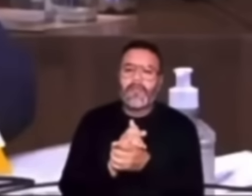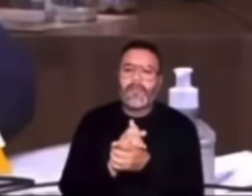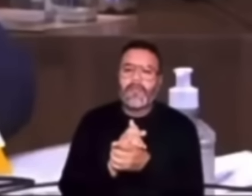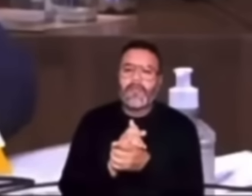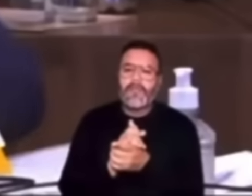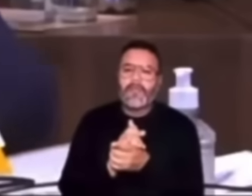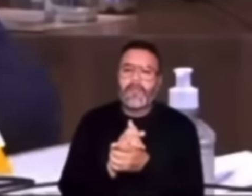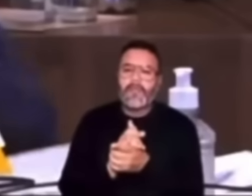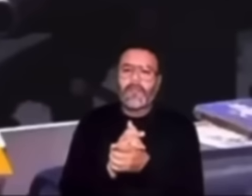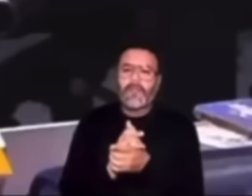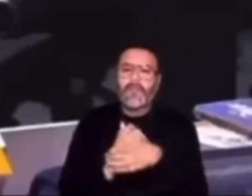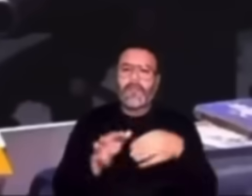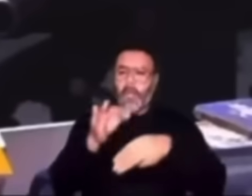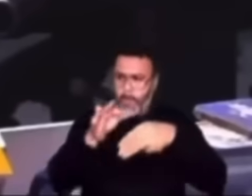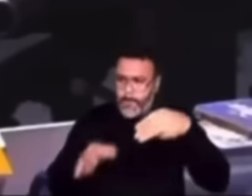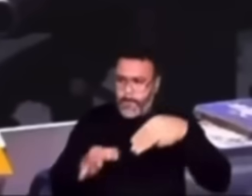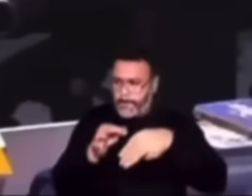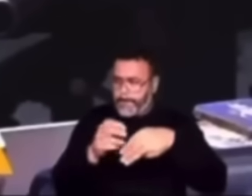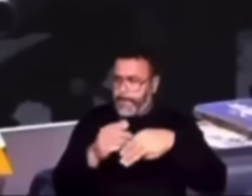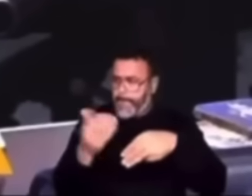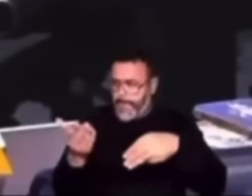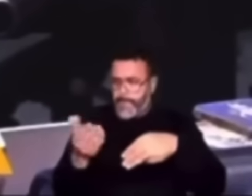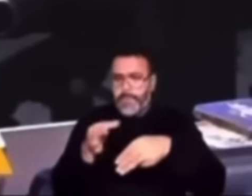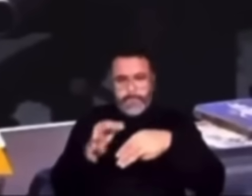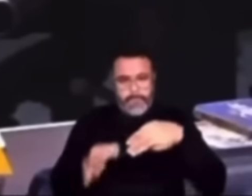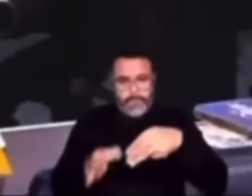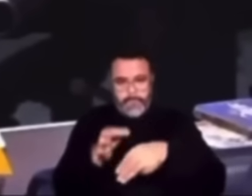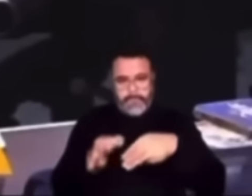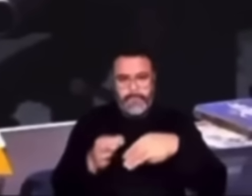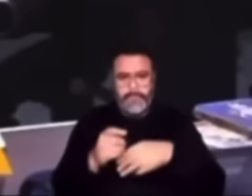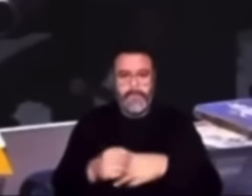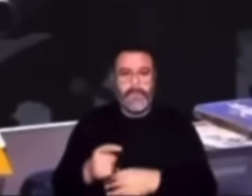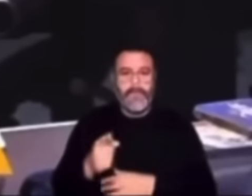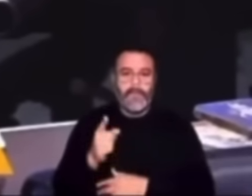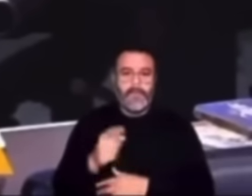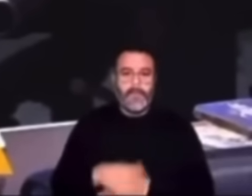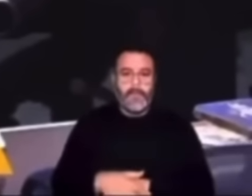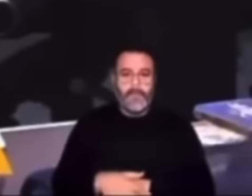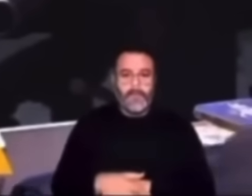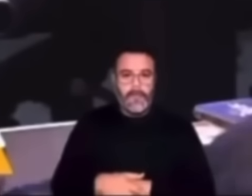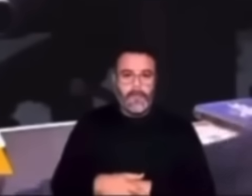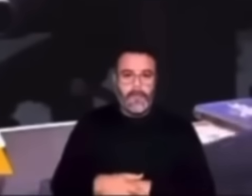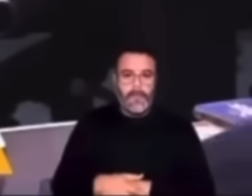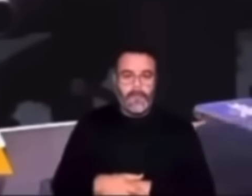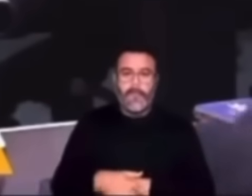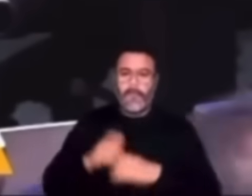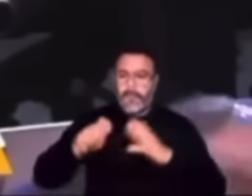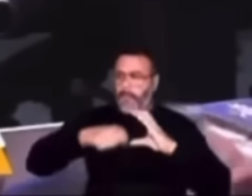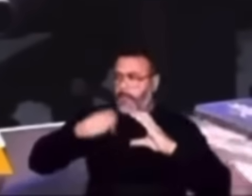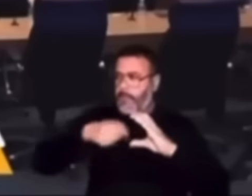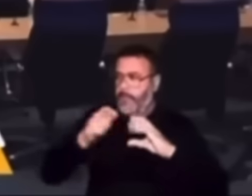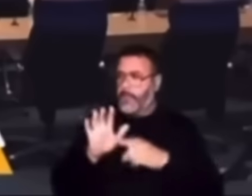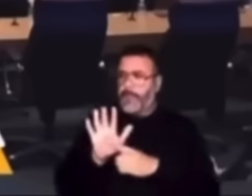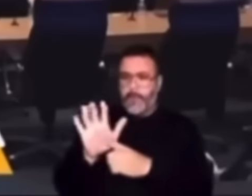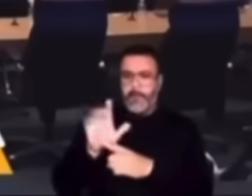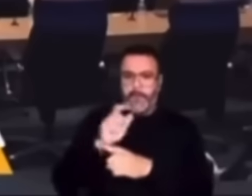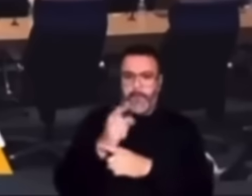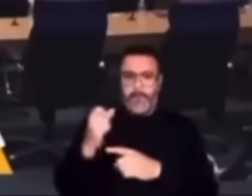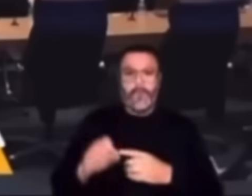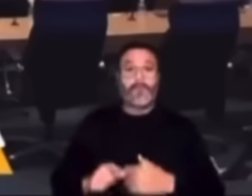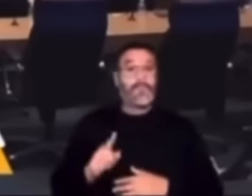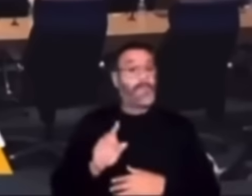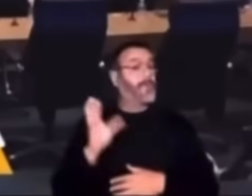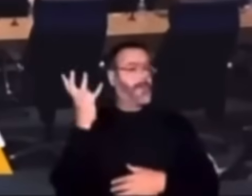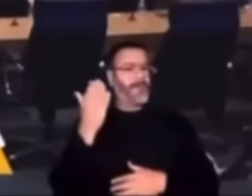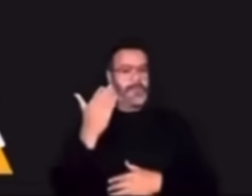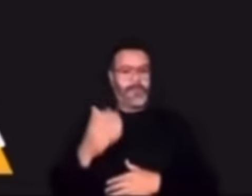Ministério da Justiça. Vamos ver o vídeo 1 que eu tenho aqui, para mostrar a sabotagem.